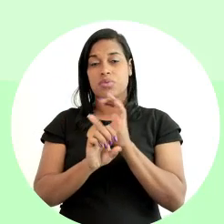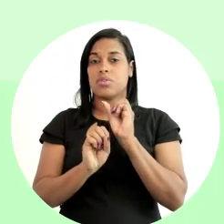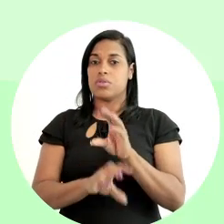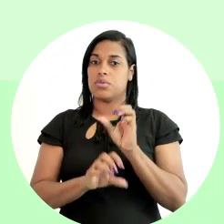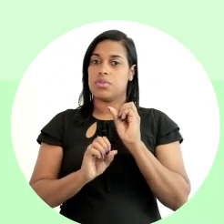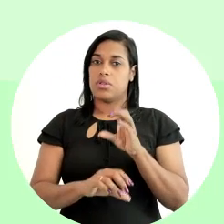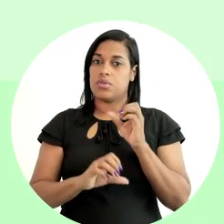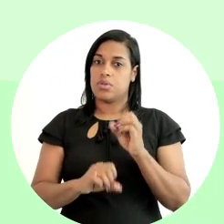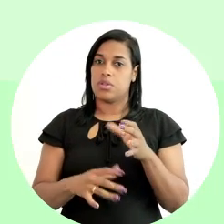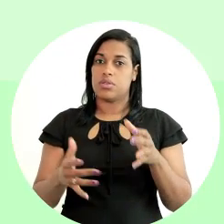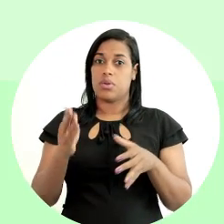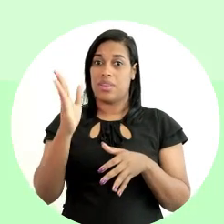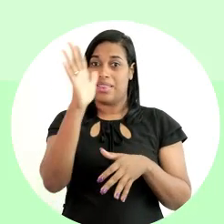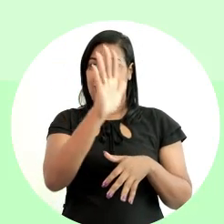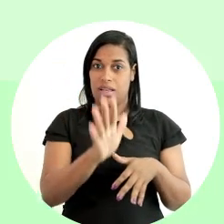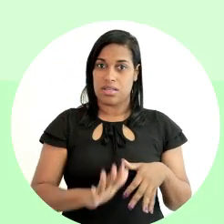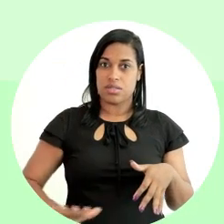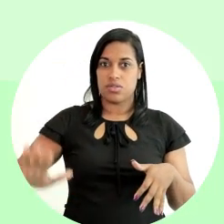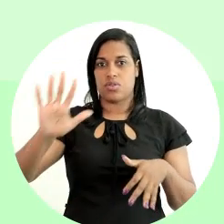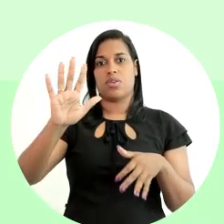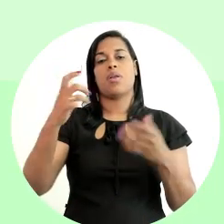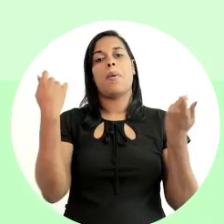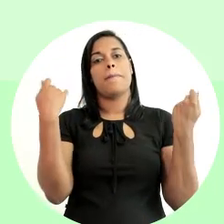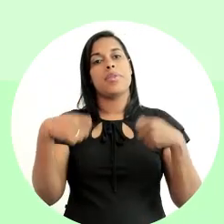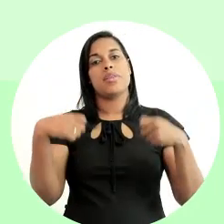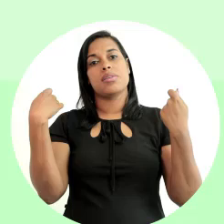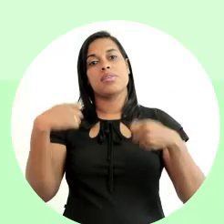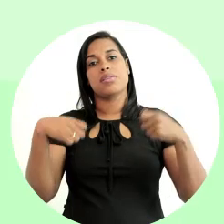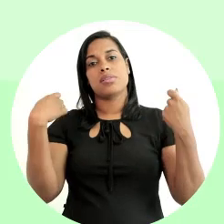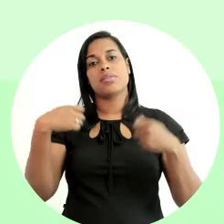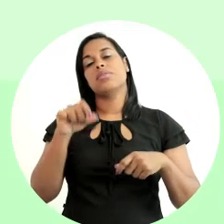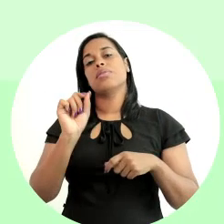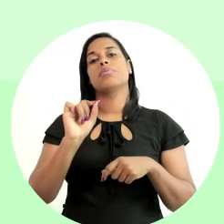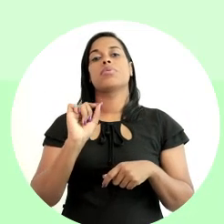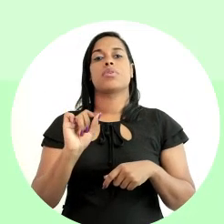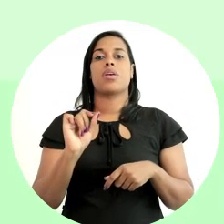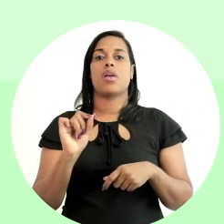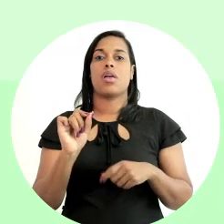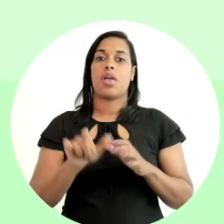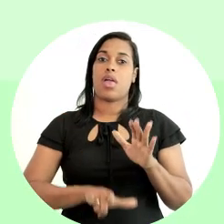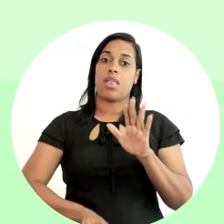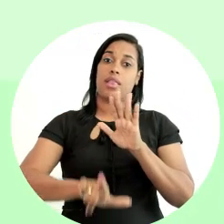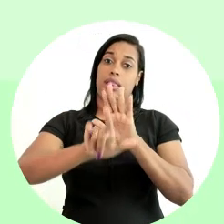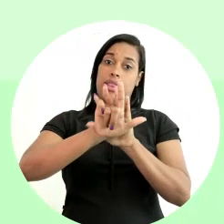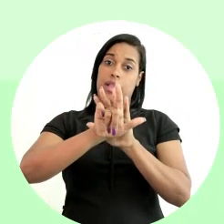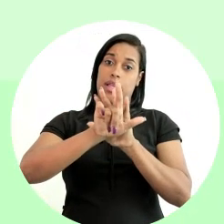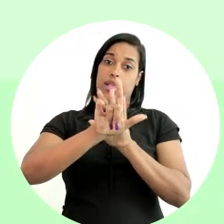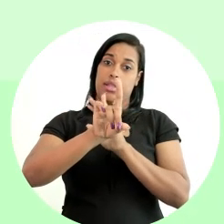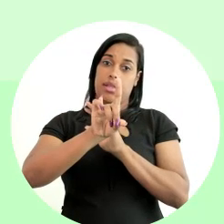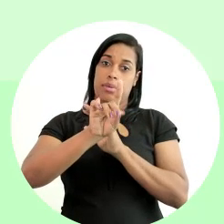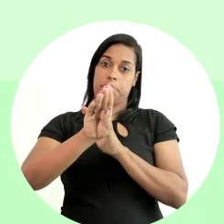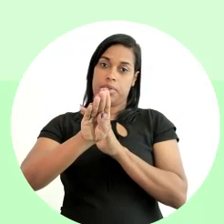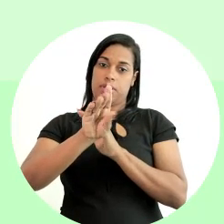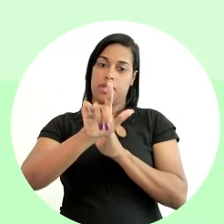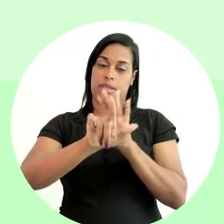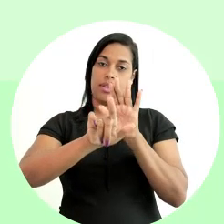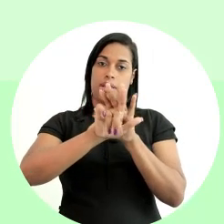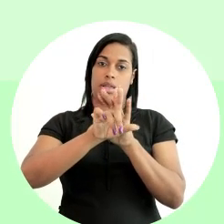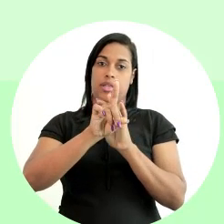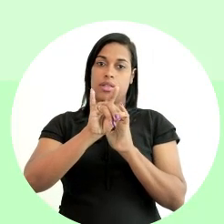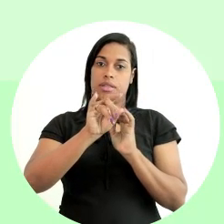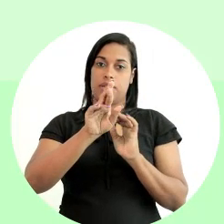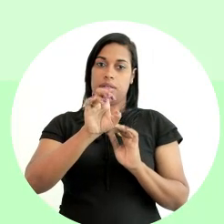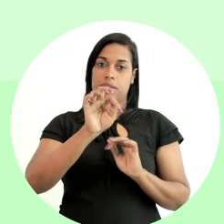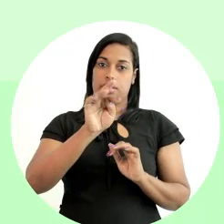da educação em nível nacional, precisamos nos remeter à Lei de Diretrizes e Base,